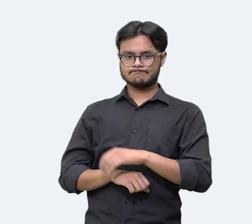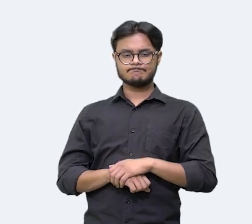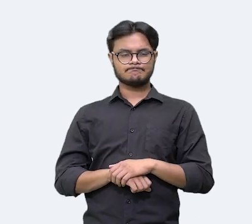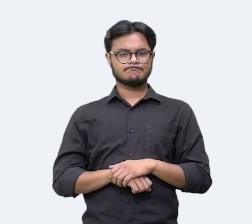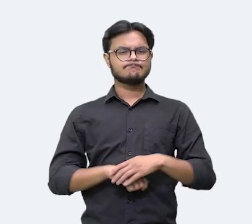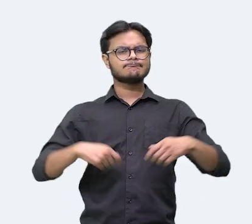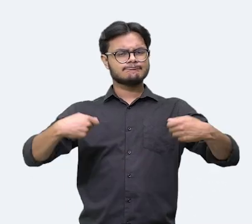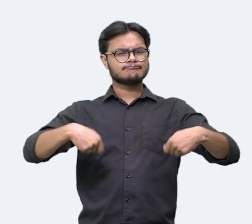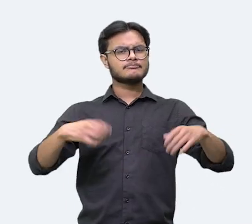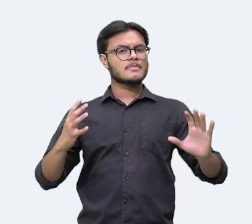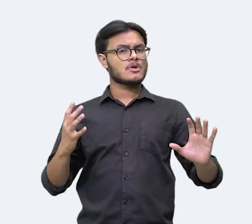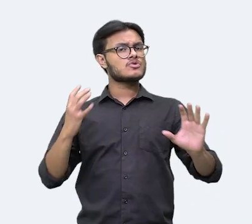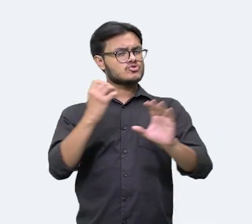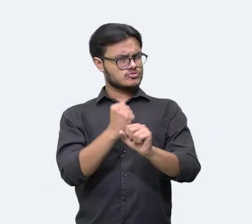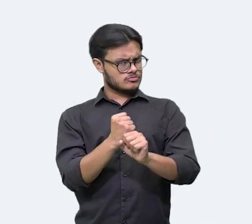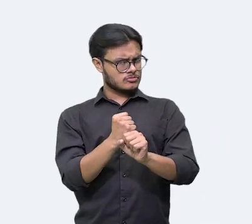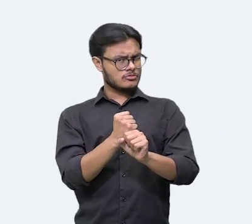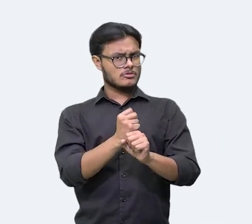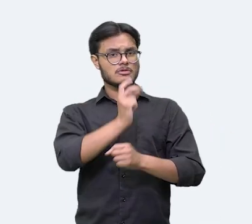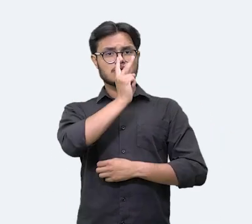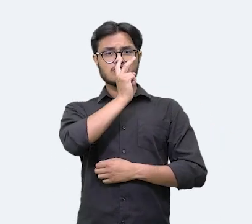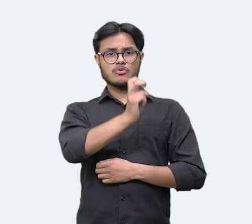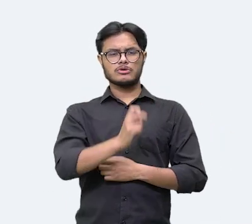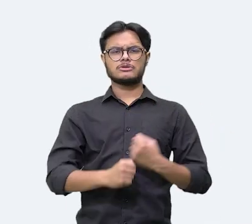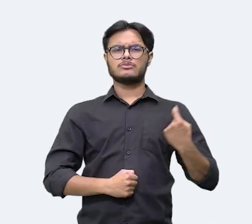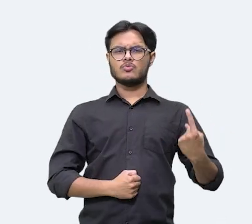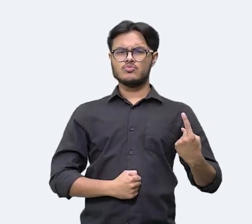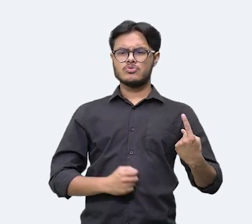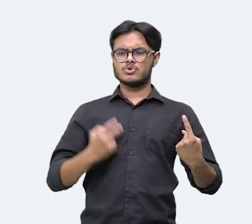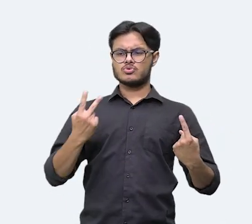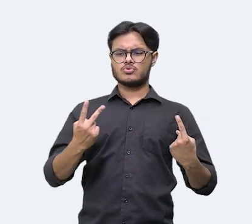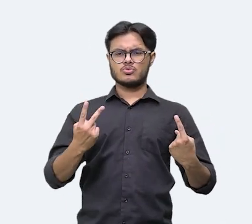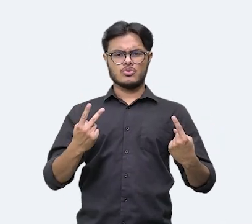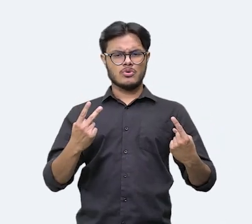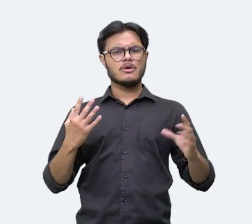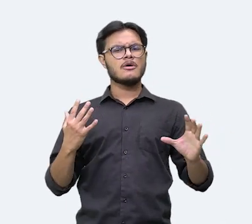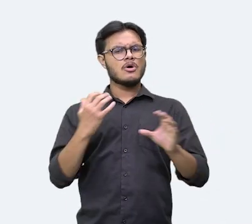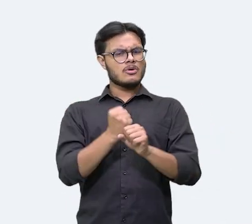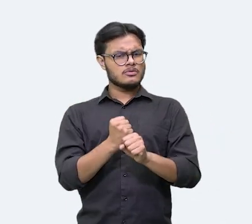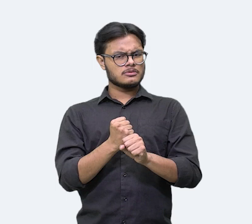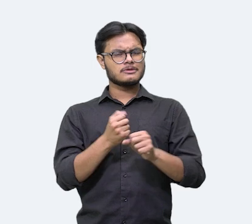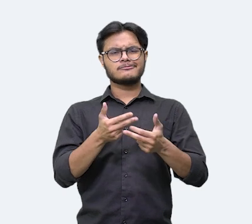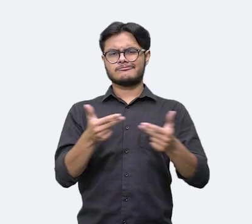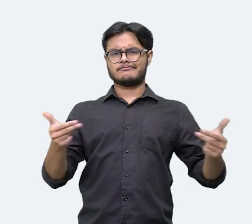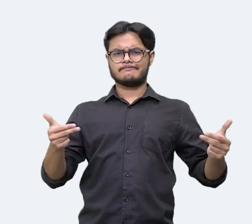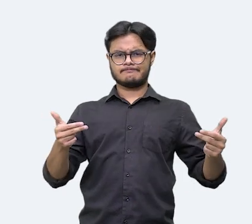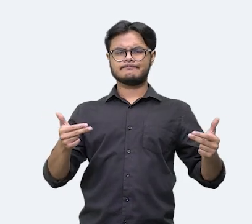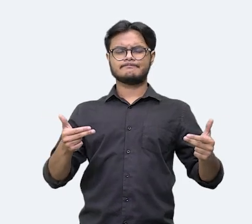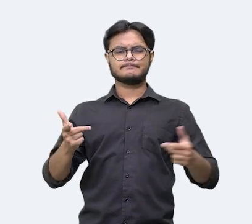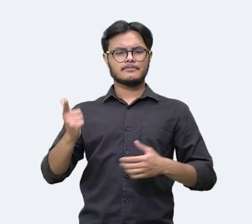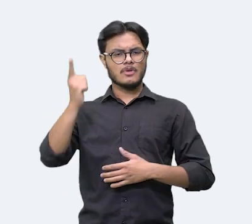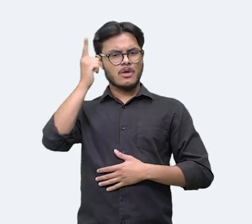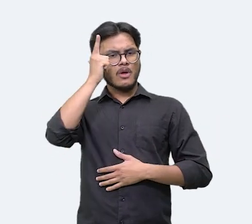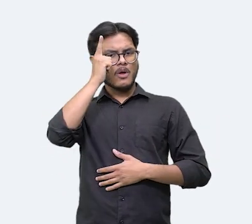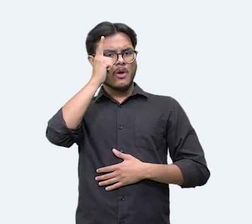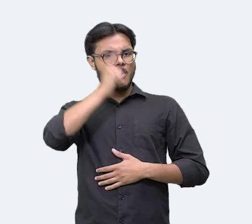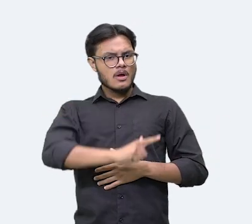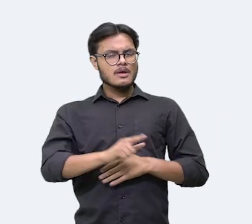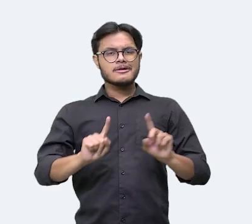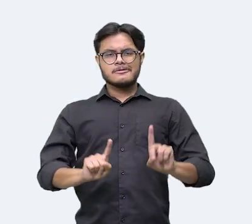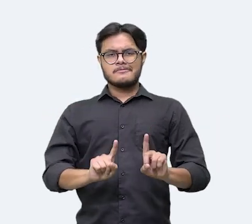as capacitâncias. Aqui é só eu somar a capacitância 1 mais a capacitância 2 mais a capacitância 3 e por aí vai, e nós teremos